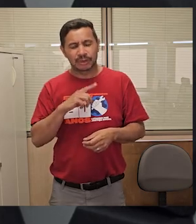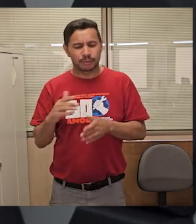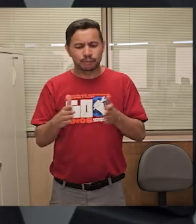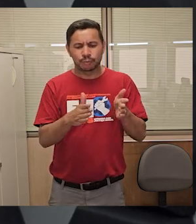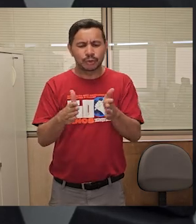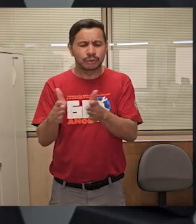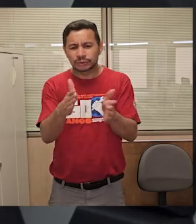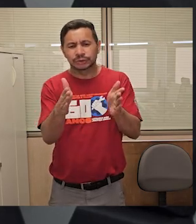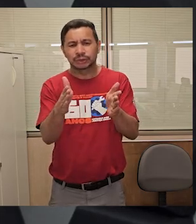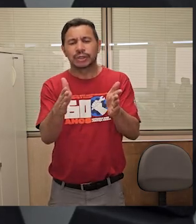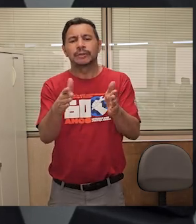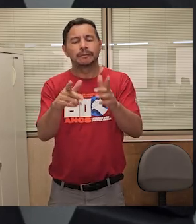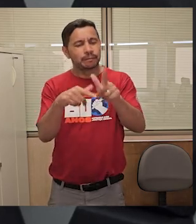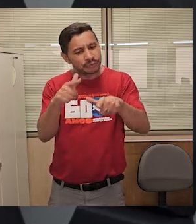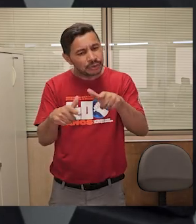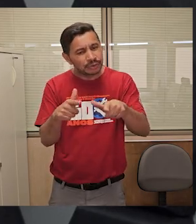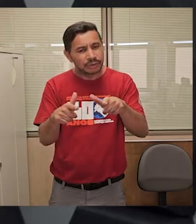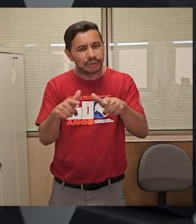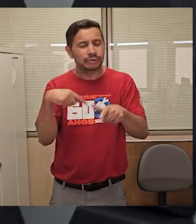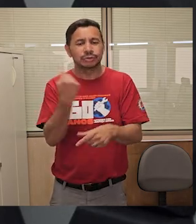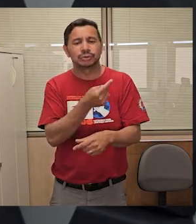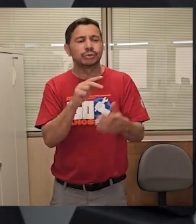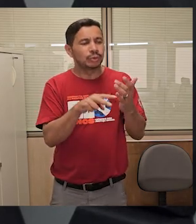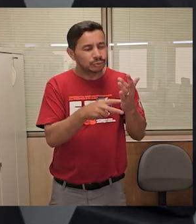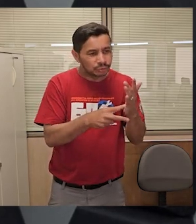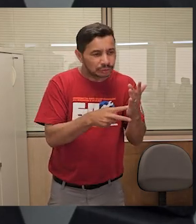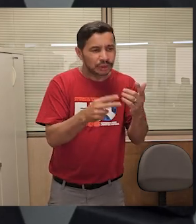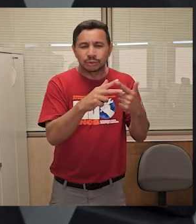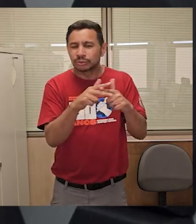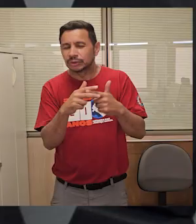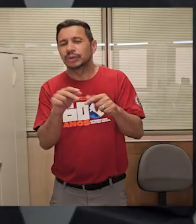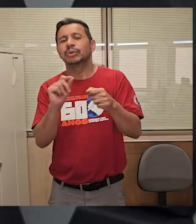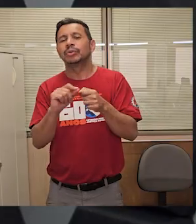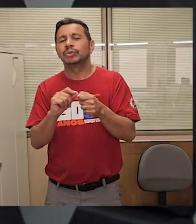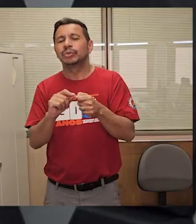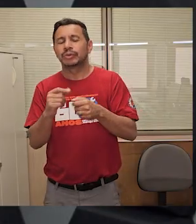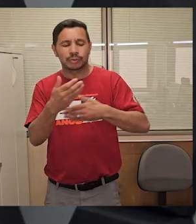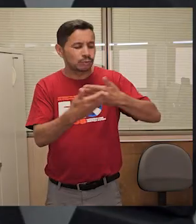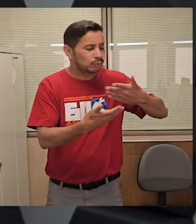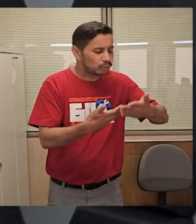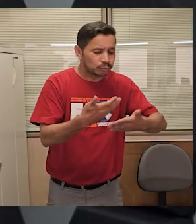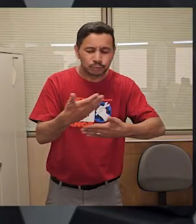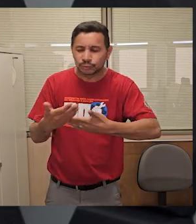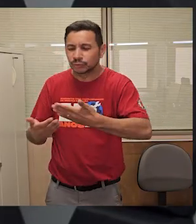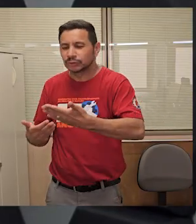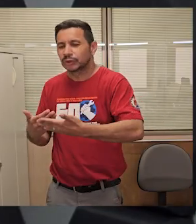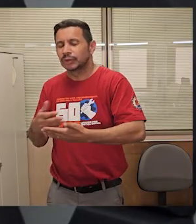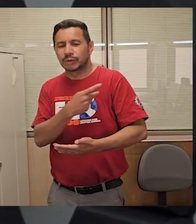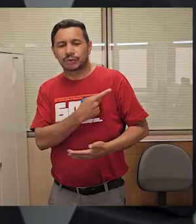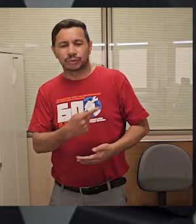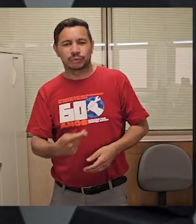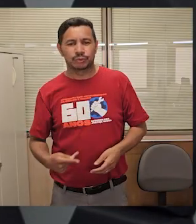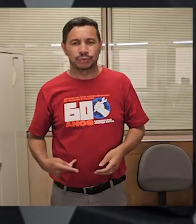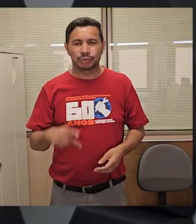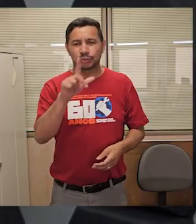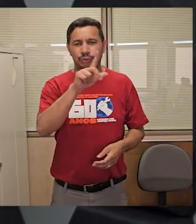nortear o trabalho que o nosso sindicato faz, mas que, com certeza, dialoga muito com aquilo que o governo